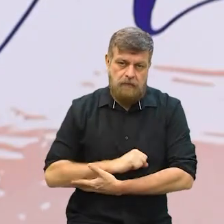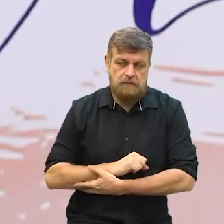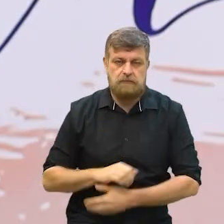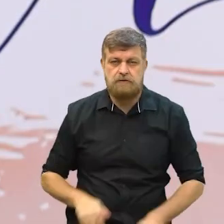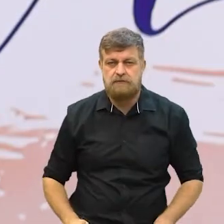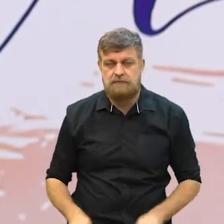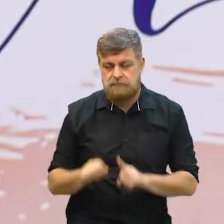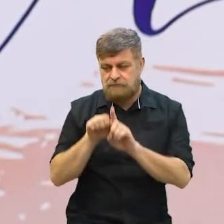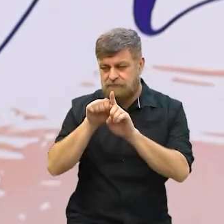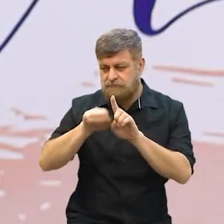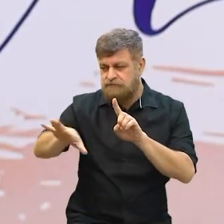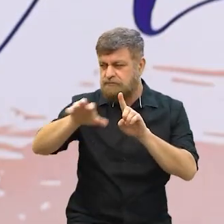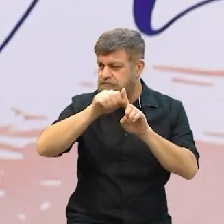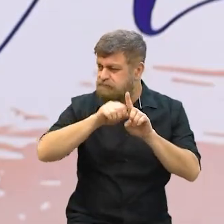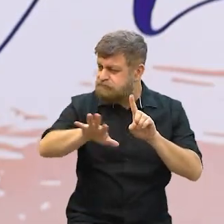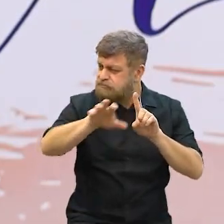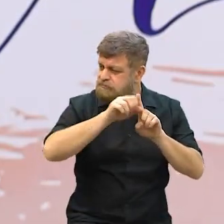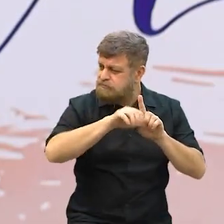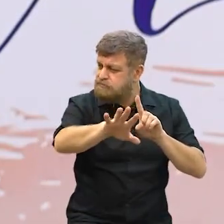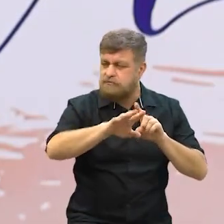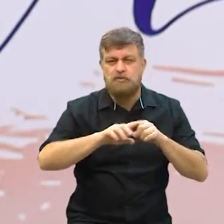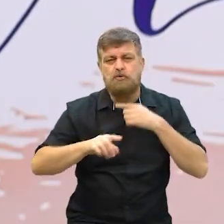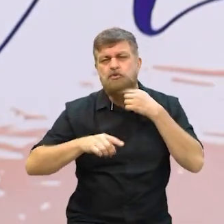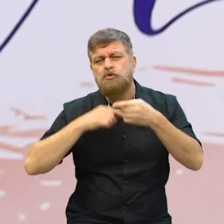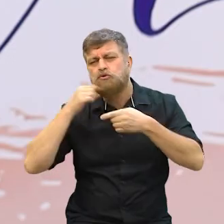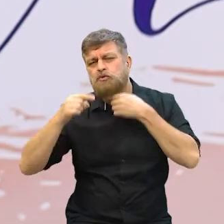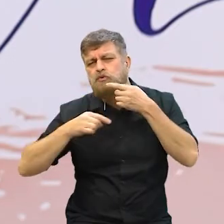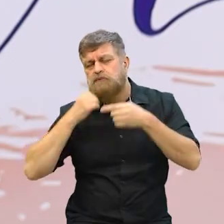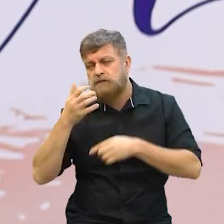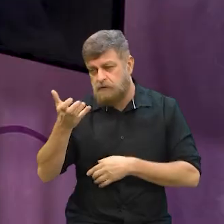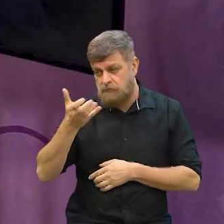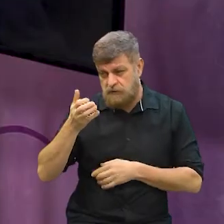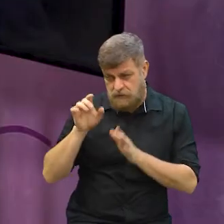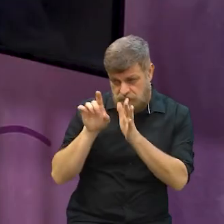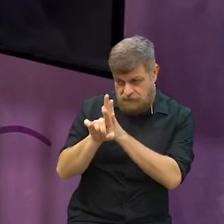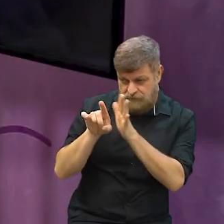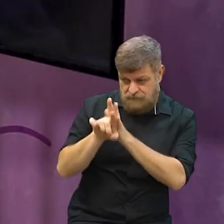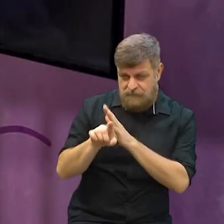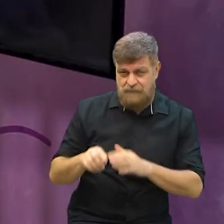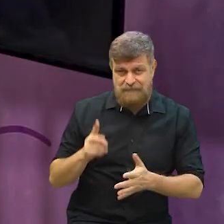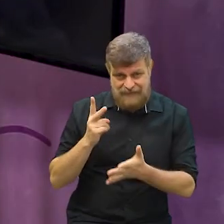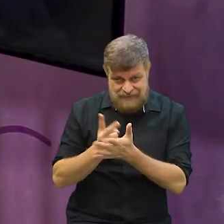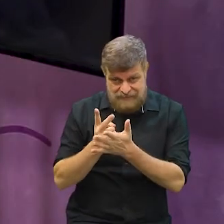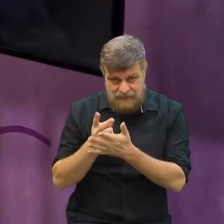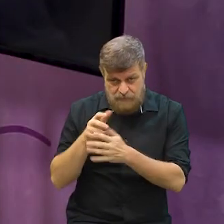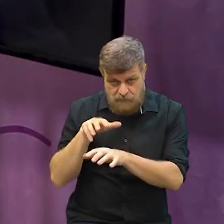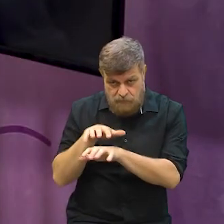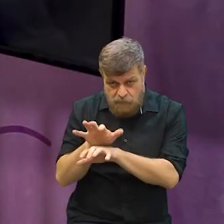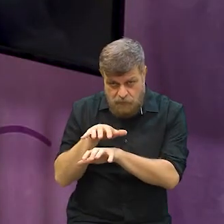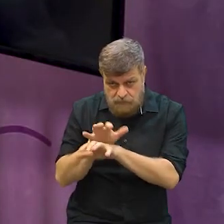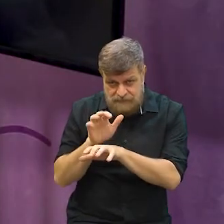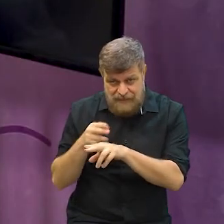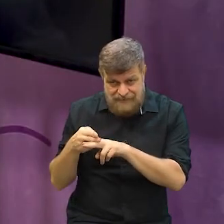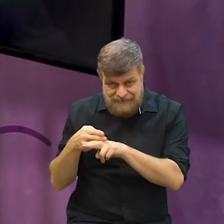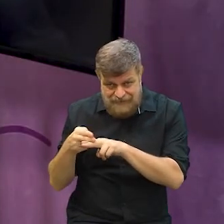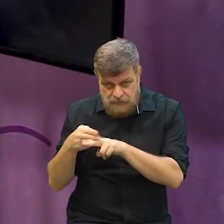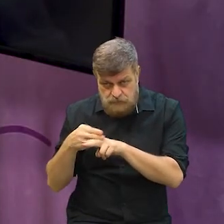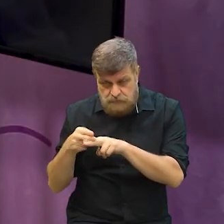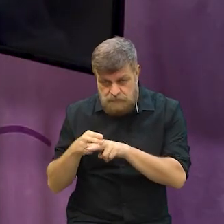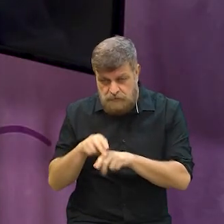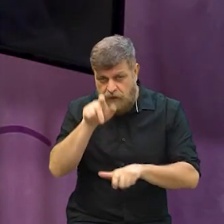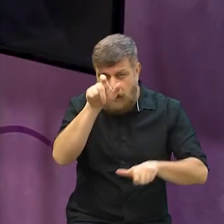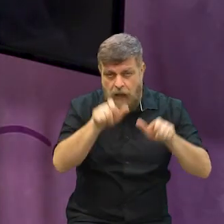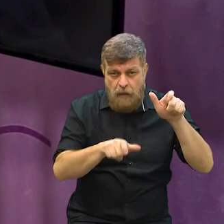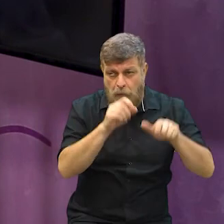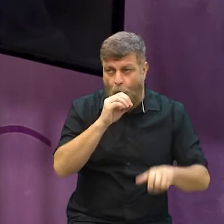senhor falou aí de transmissão. Eu queria até tirar algumas dúvidas aqui. Sempre por relação sexual? Ou tem gente